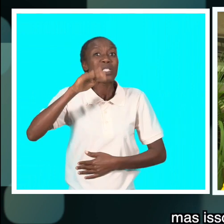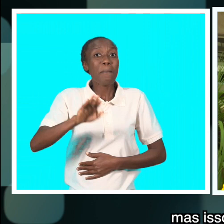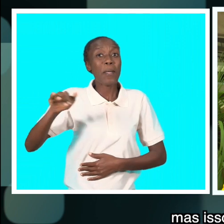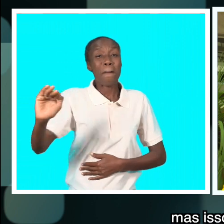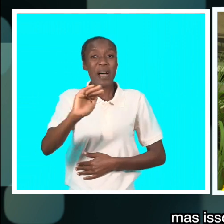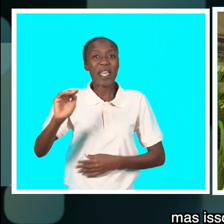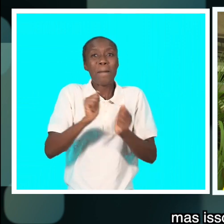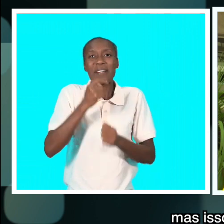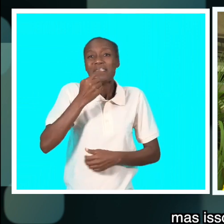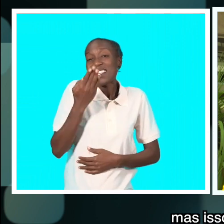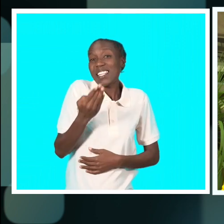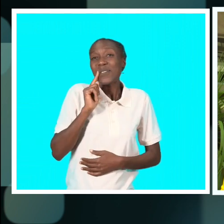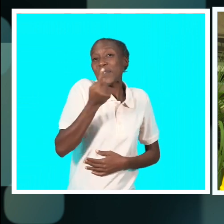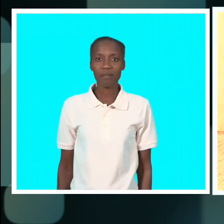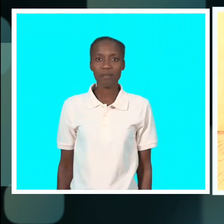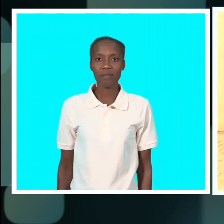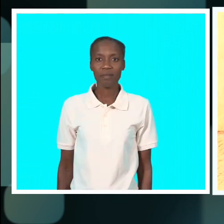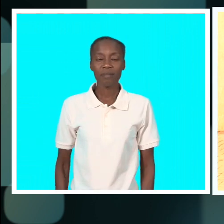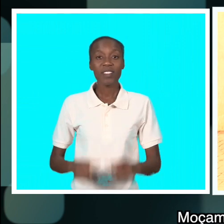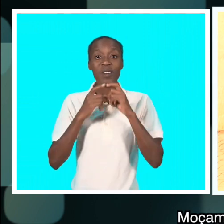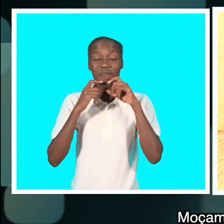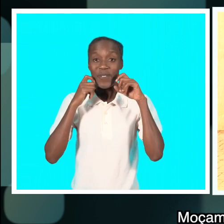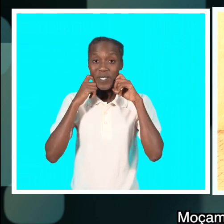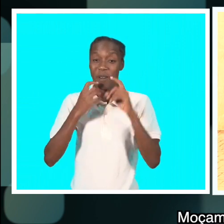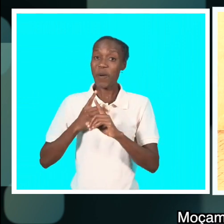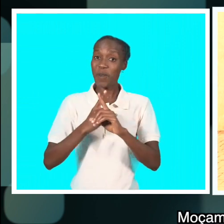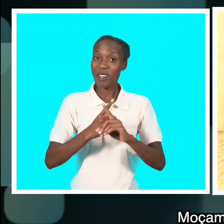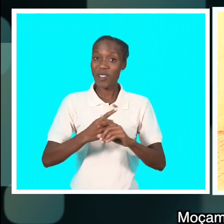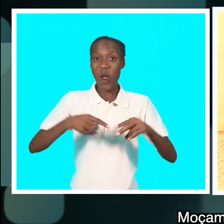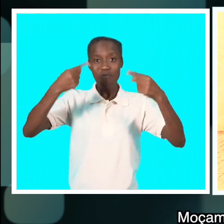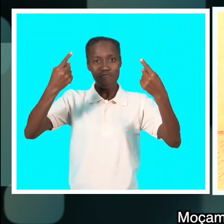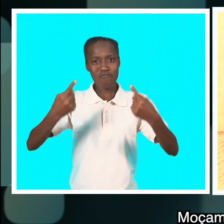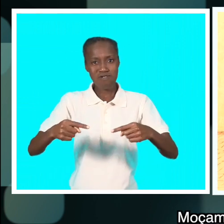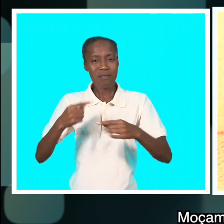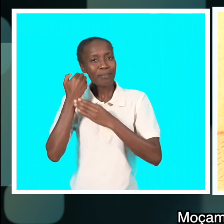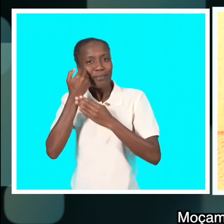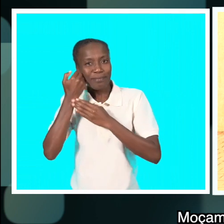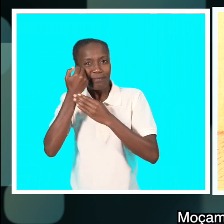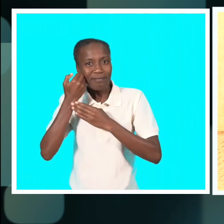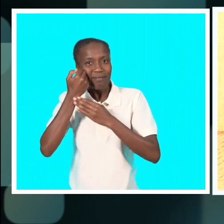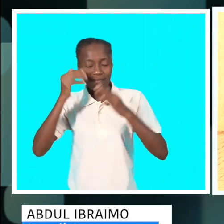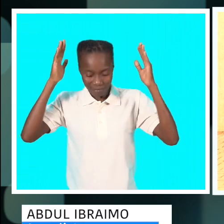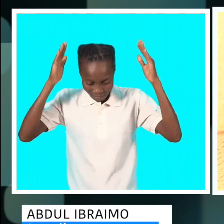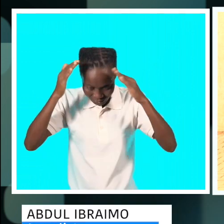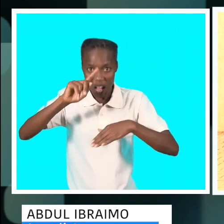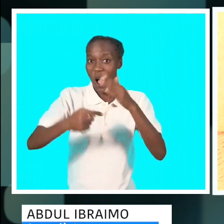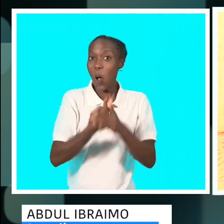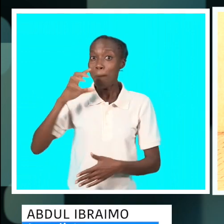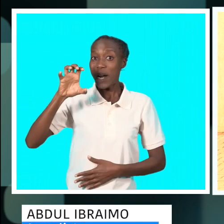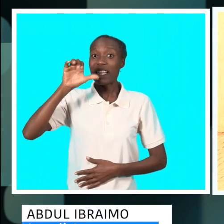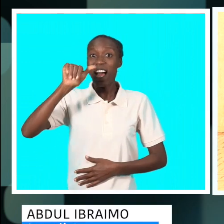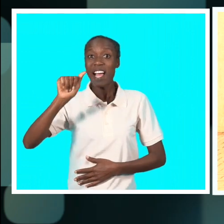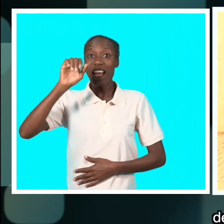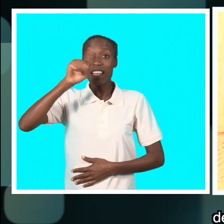justificação, e vamos ver o que vamos encontrar lá. Moçambique vai participar nos Jogos da Solidariedade Islâmica, que vai acontecer na